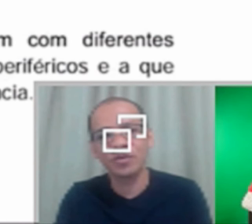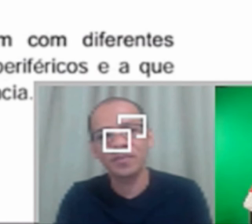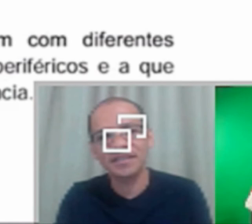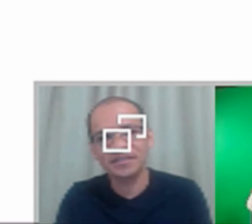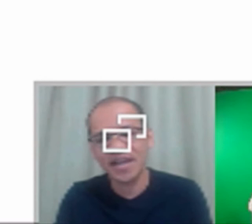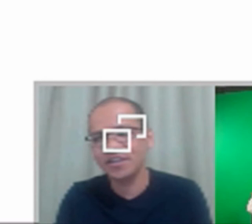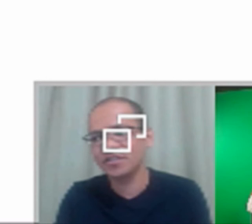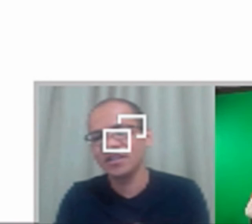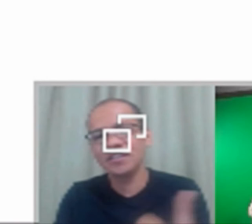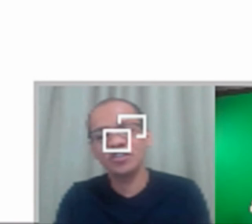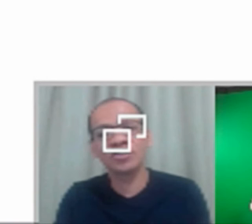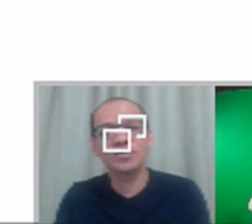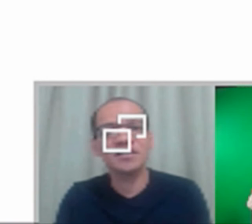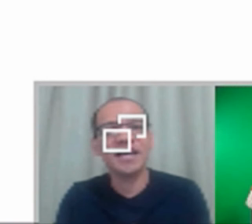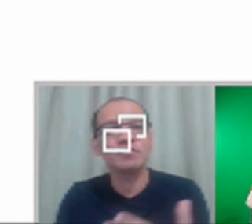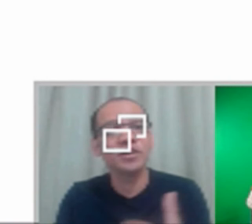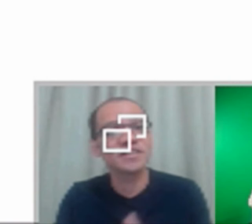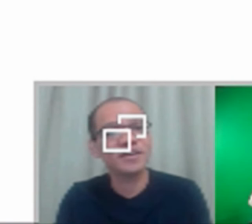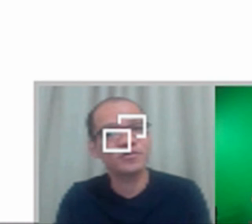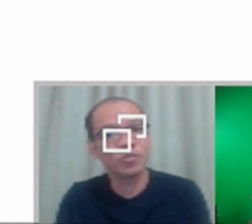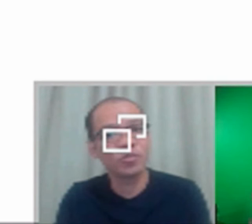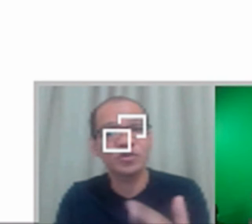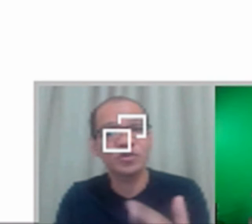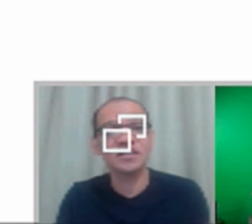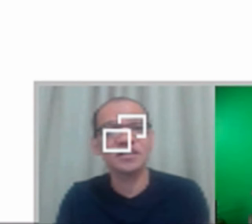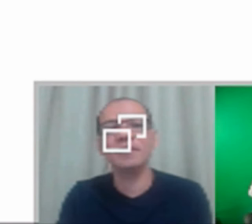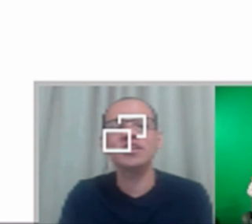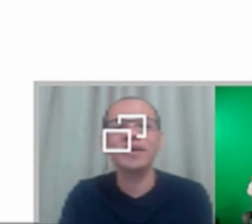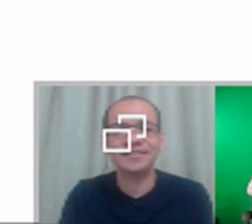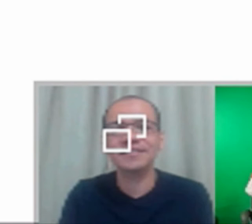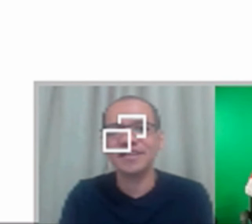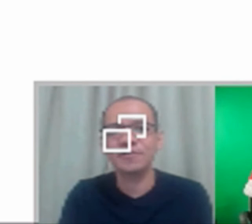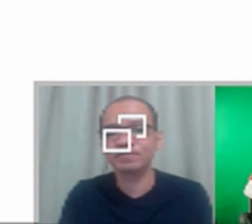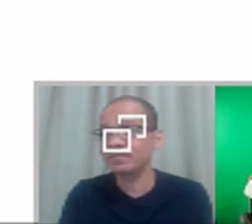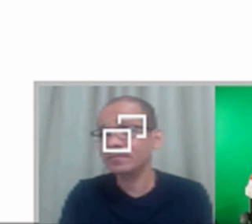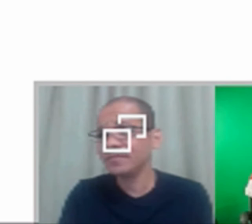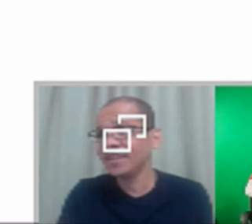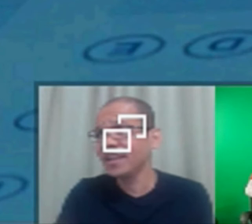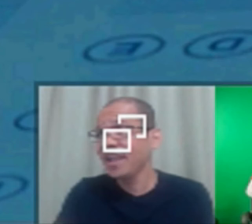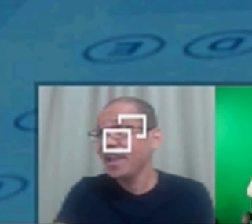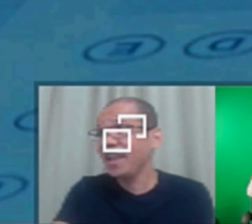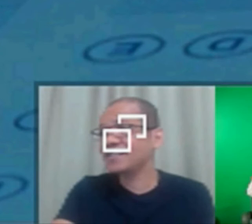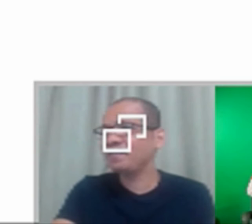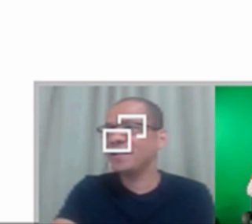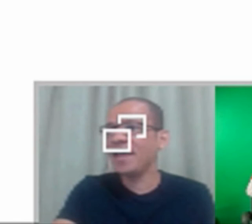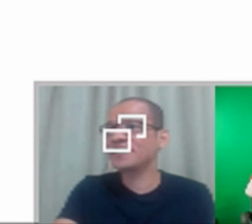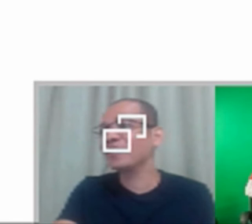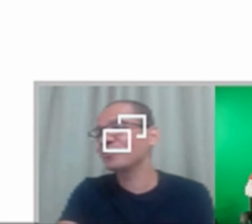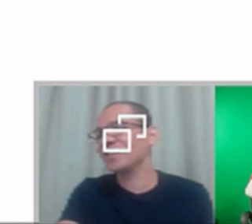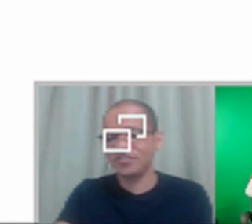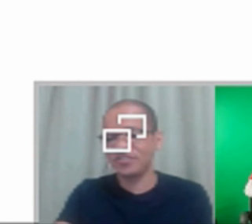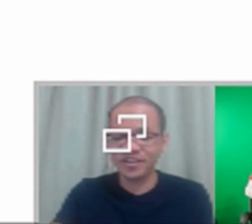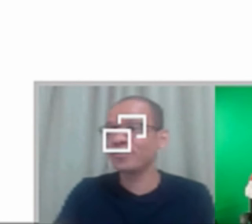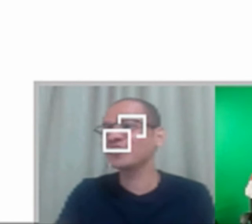aumentado o grau de complexidade, exigindo do candidato memorizar fórmulas, coisa que antigamente não era necessário. Esse